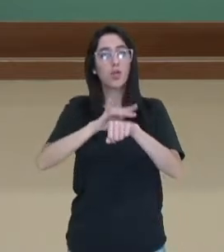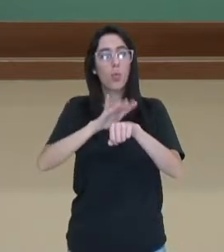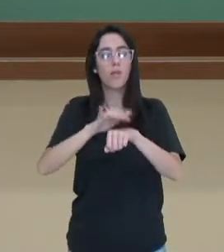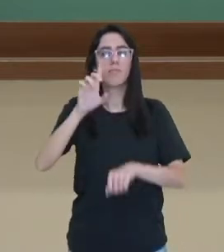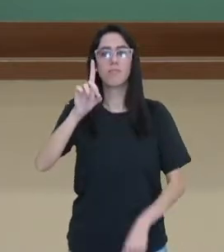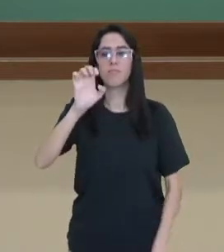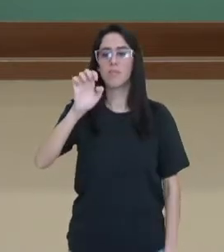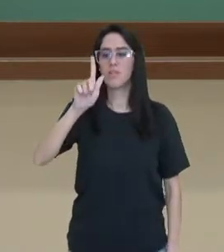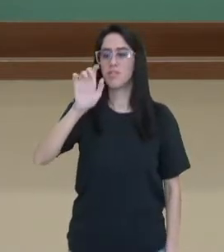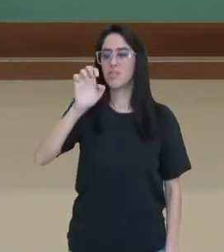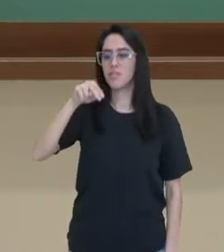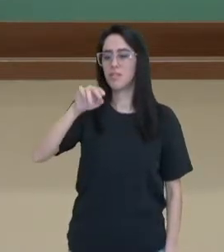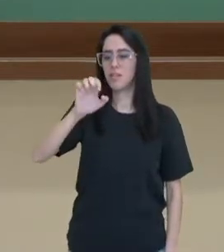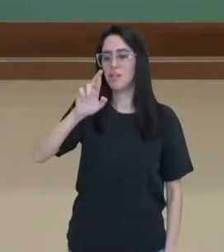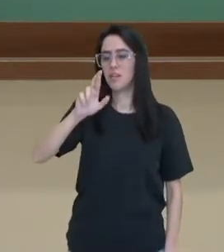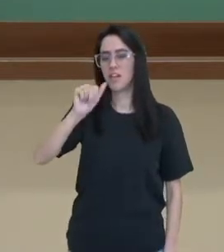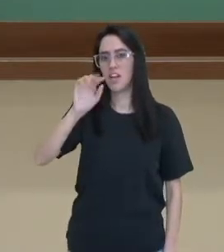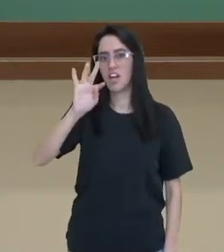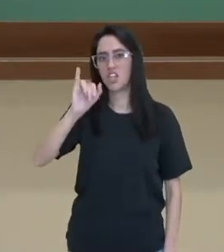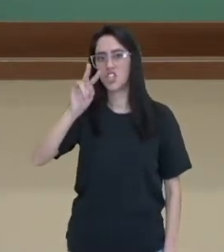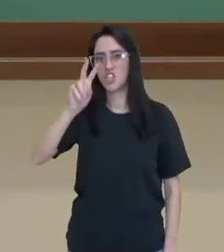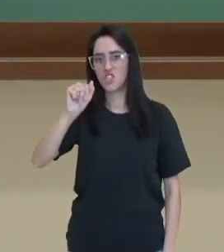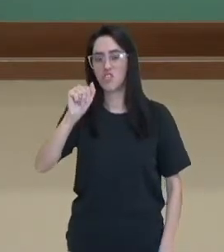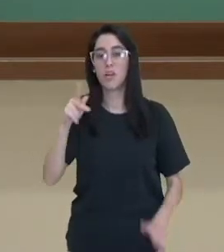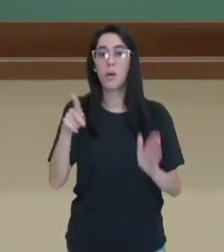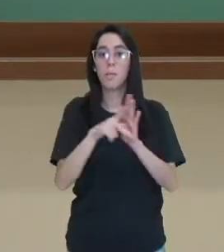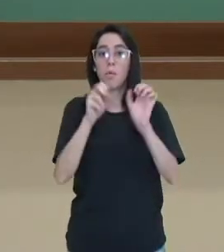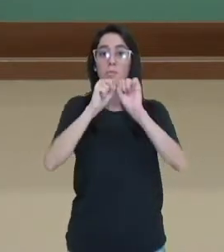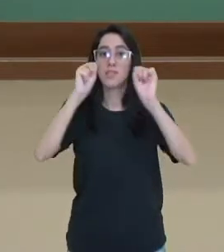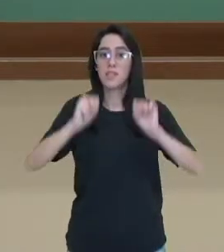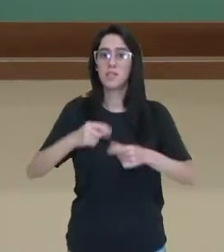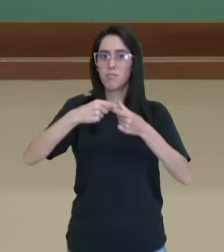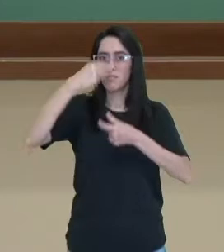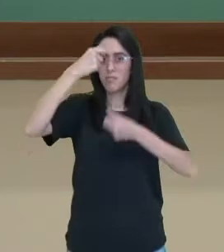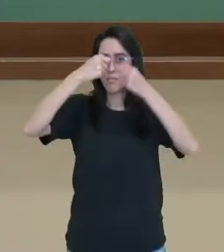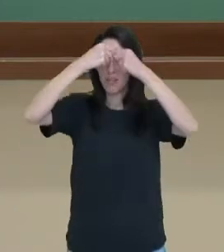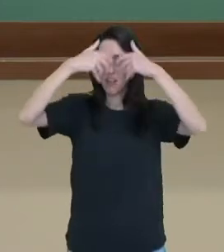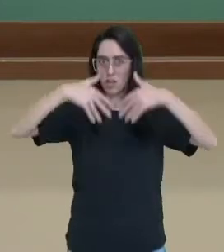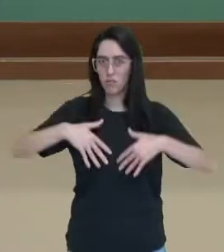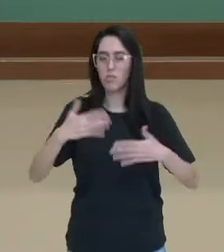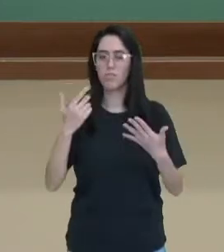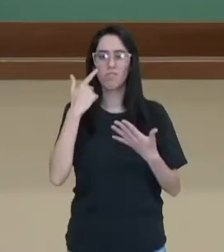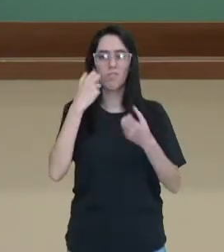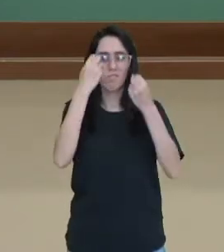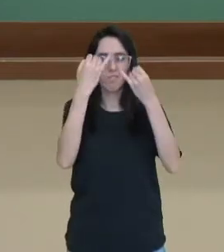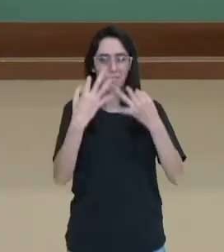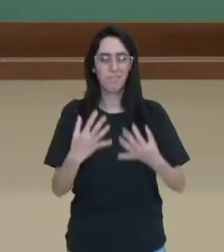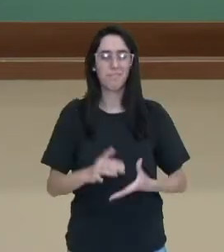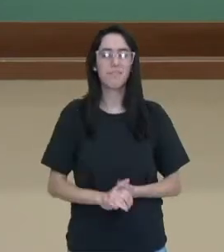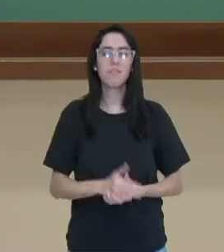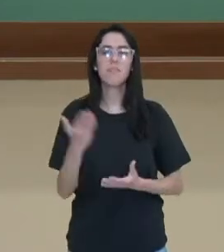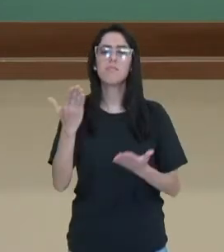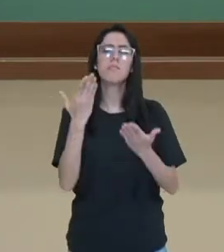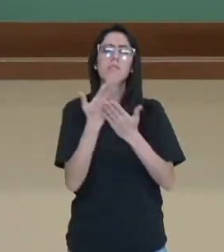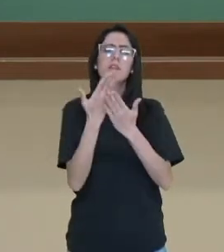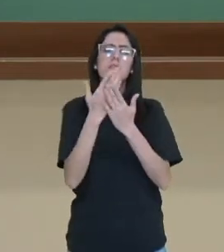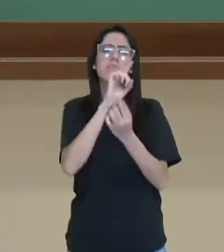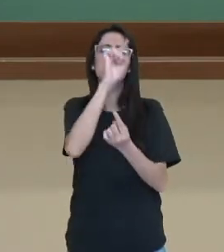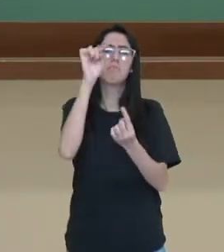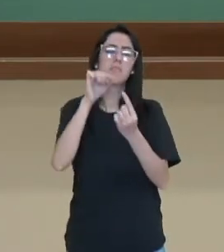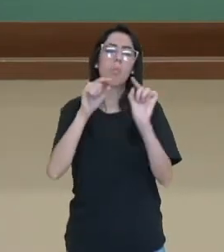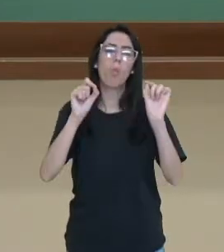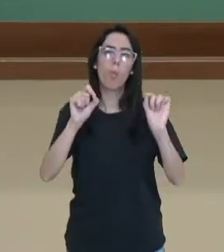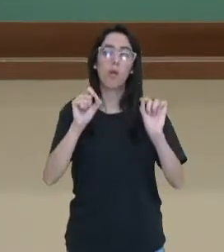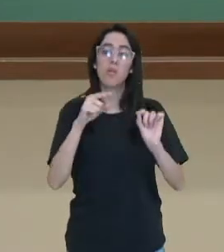aula de aprofundamento de conteúdos, o aprofundamento número 7. Qual o objetivo da nossa aula?